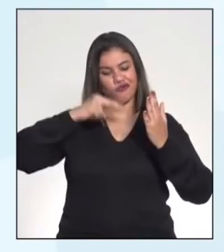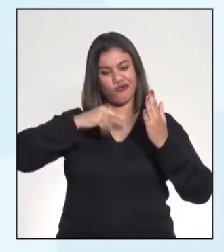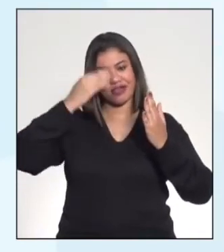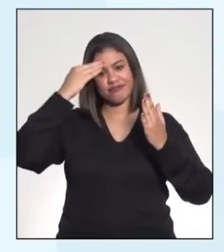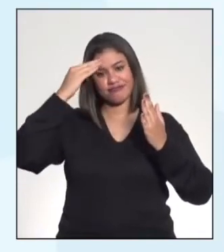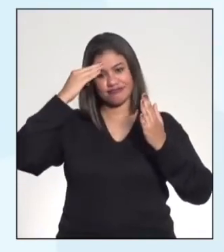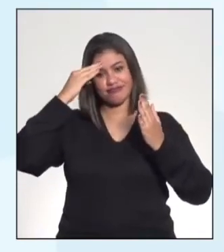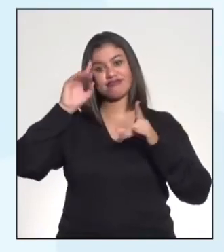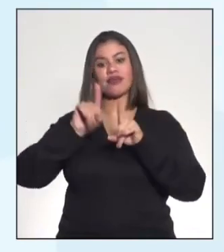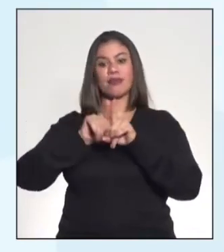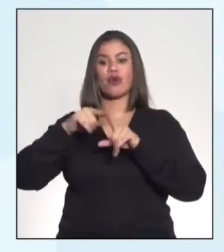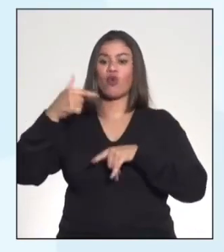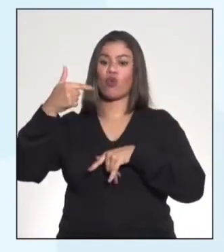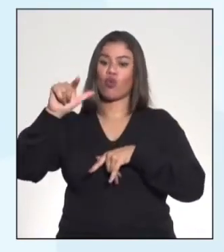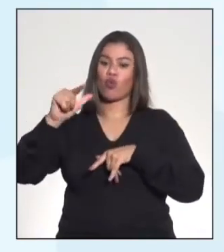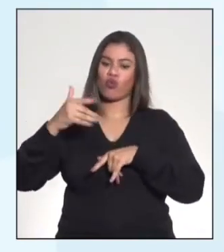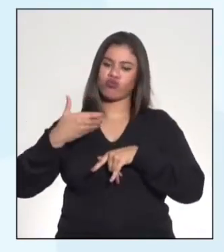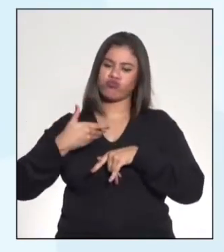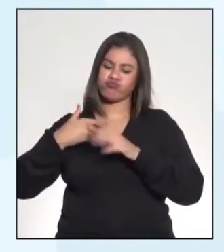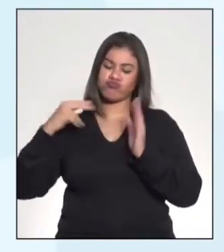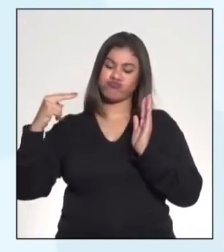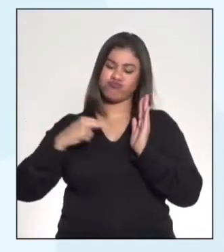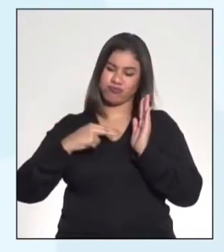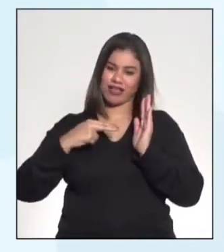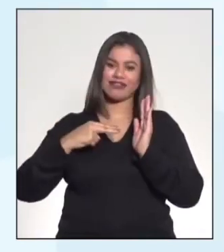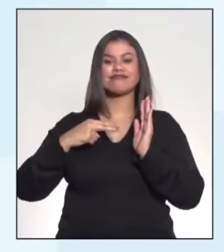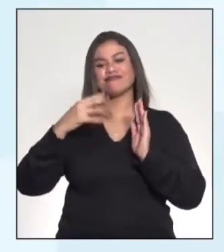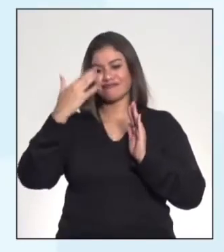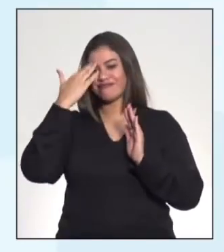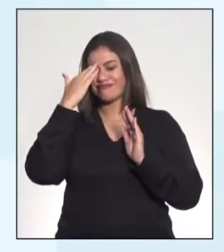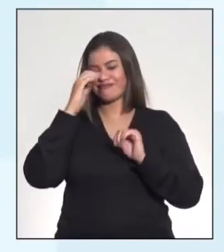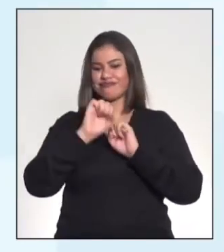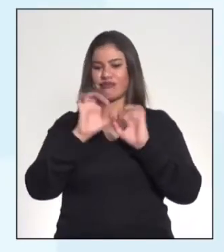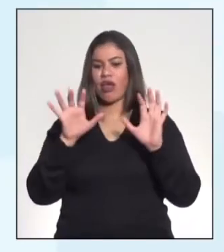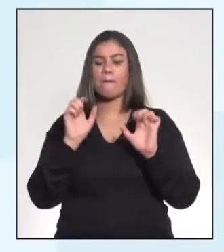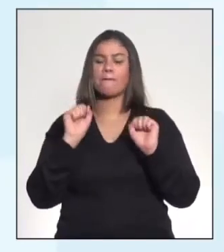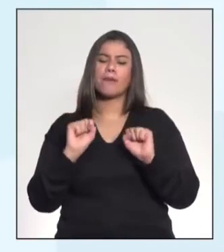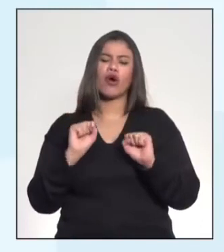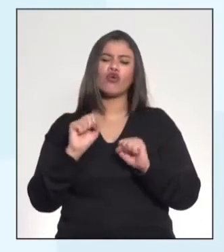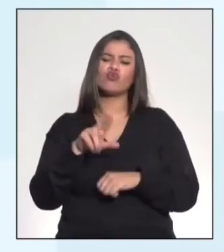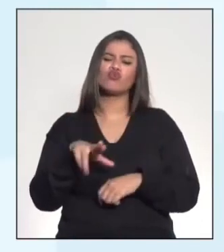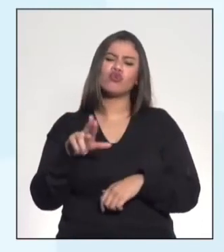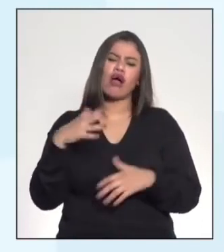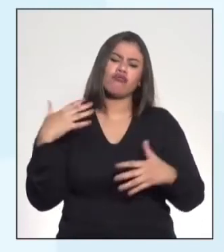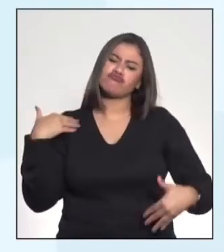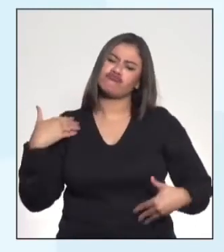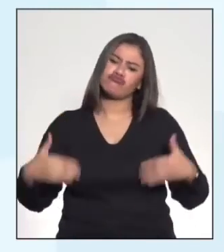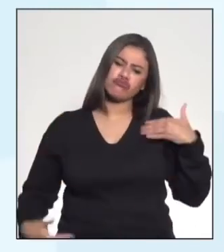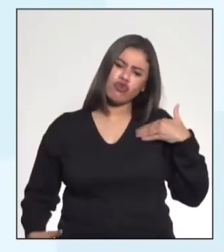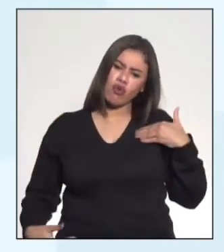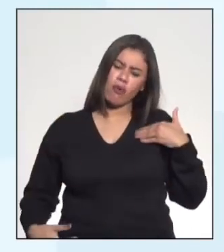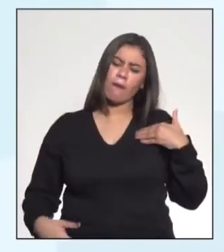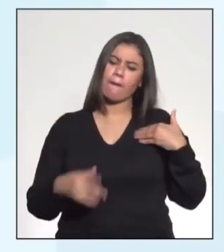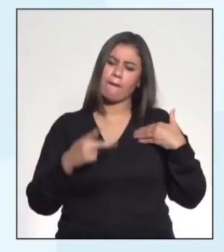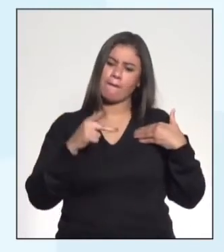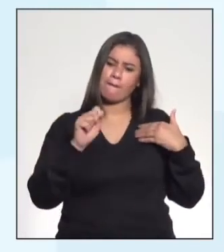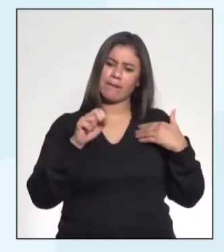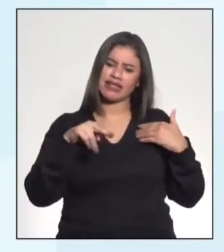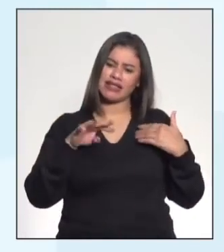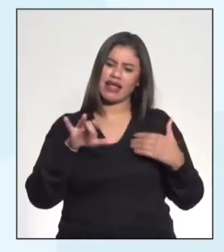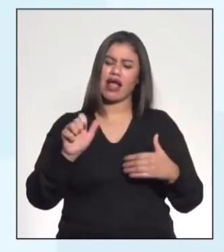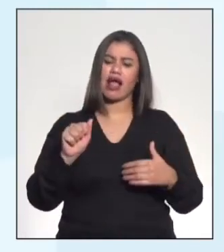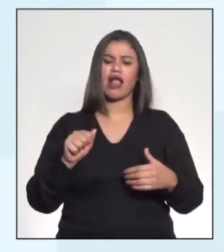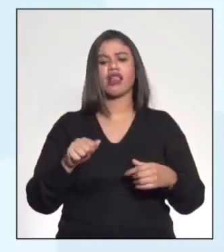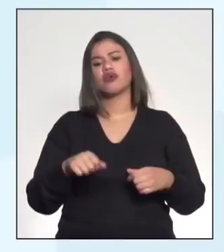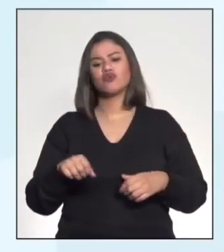Então você interpreta e você pode interpretar usando coisas da sua casa, panela, o seu próprio corpo, estojo, régua,